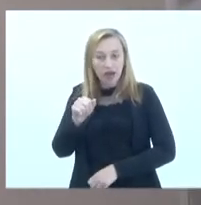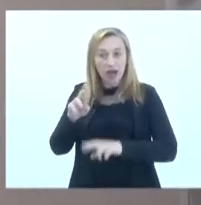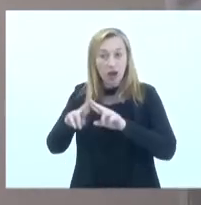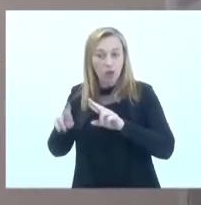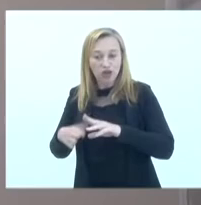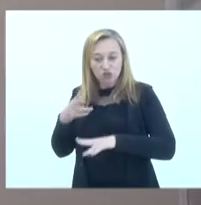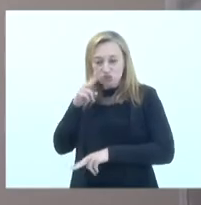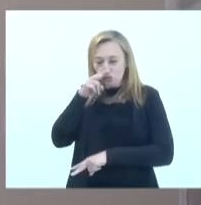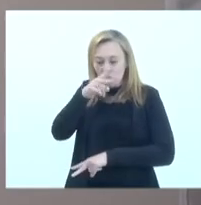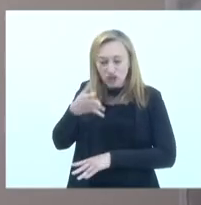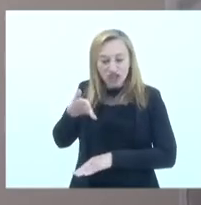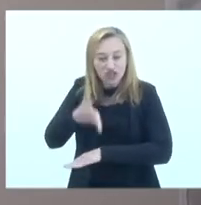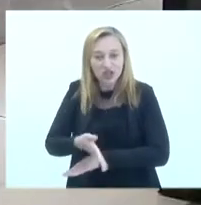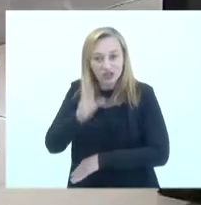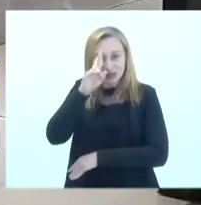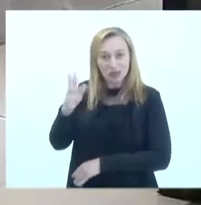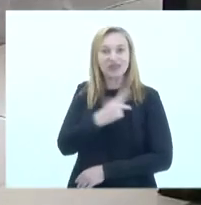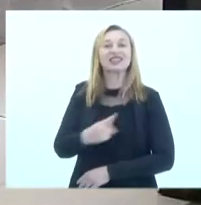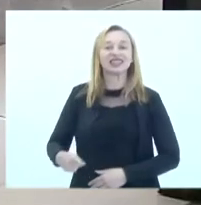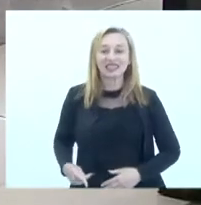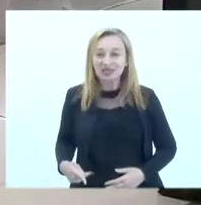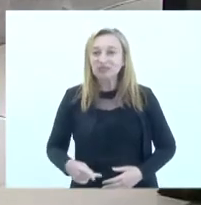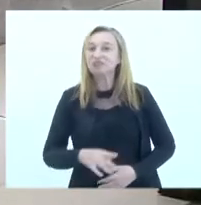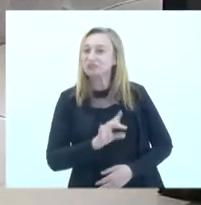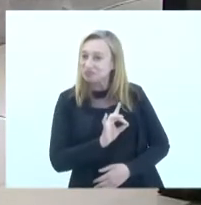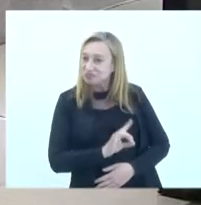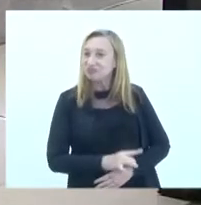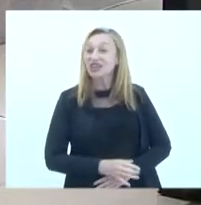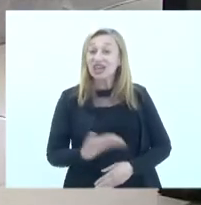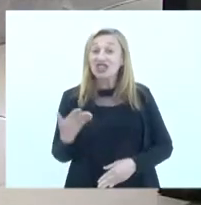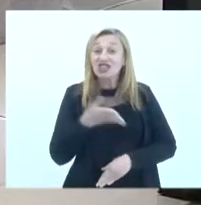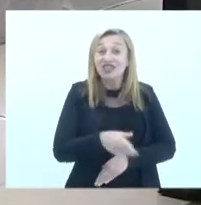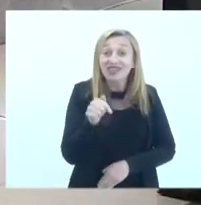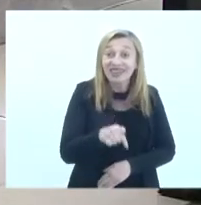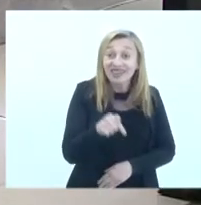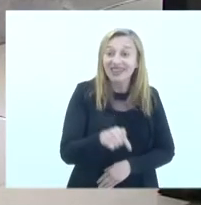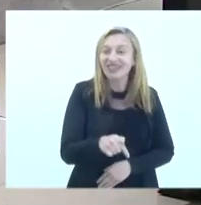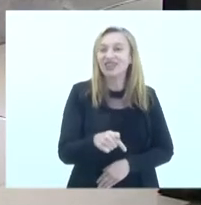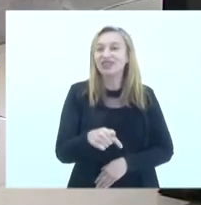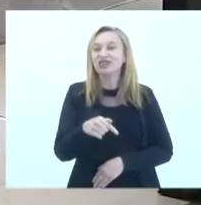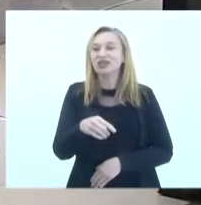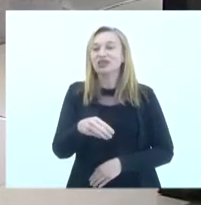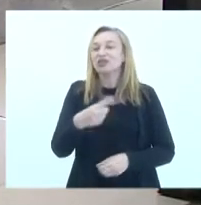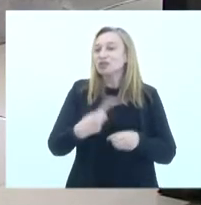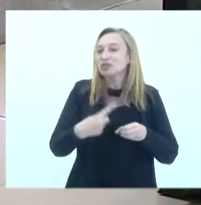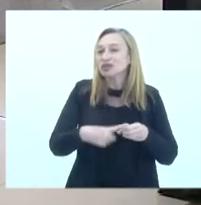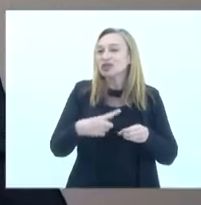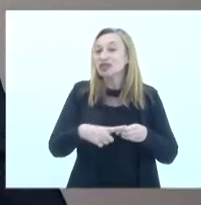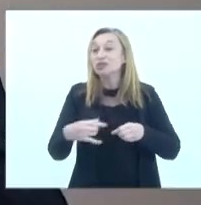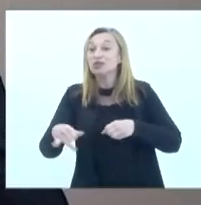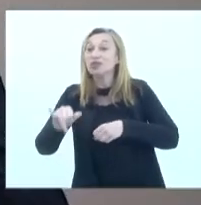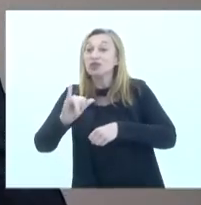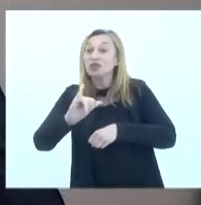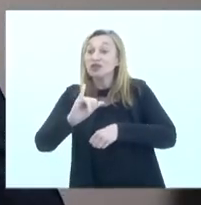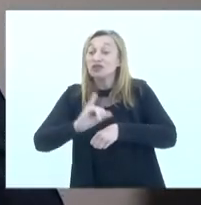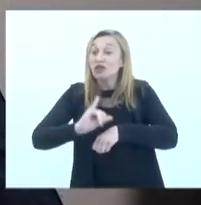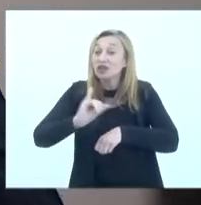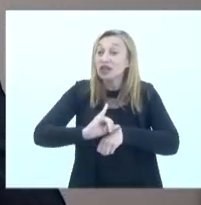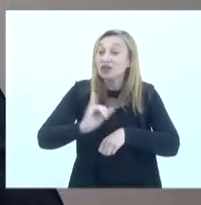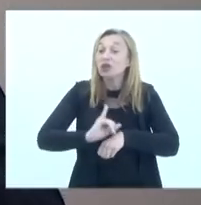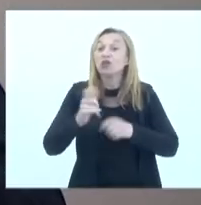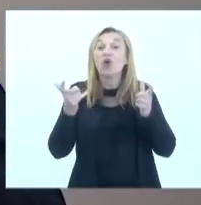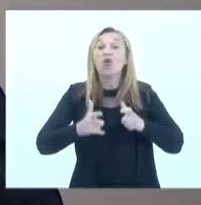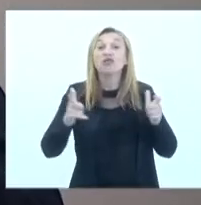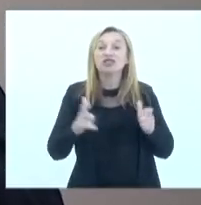com força, presidente. Está chegando aqui no município de Volta Redonda, onde